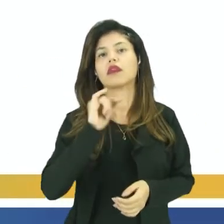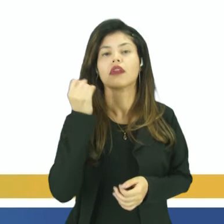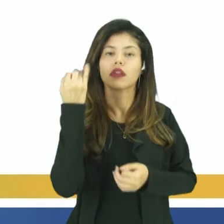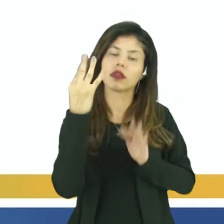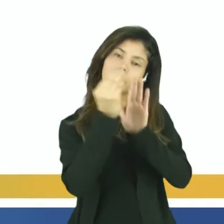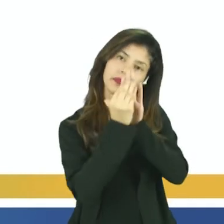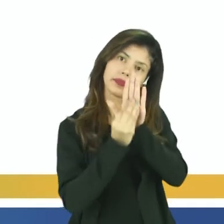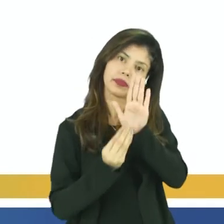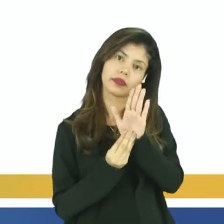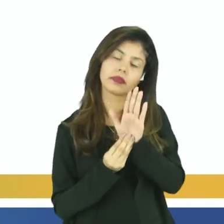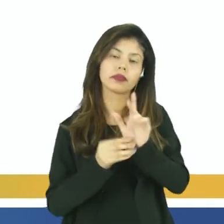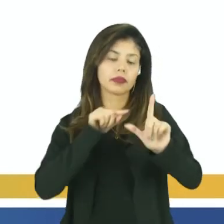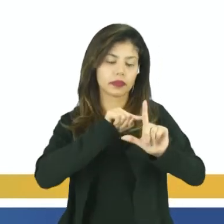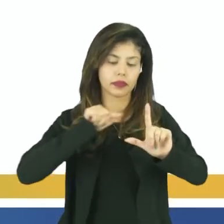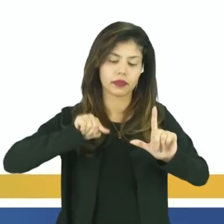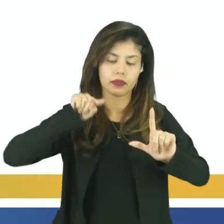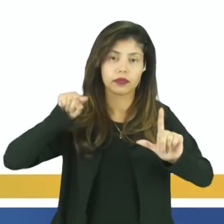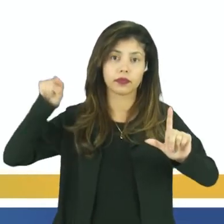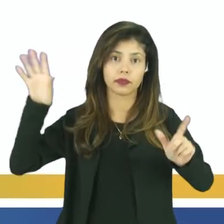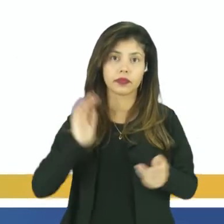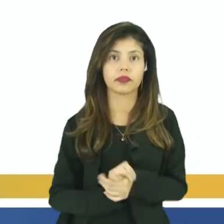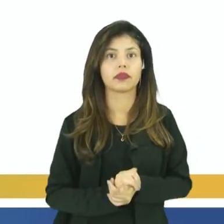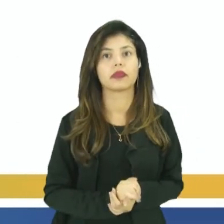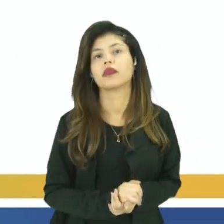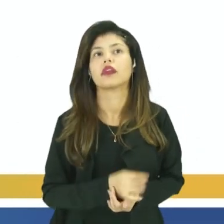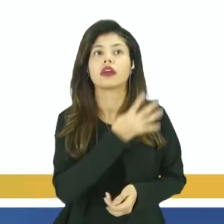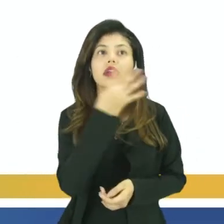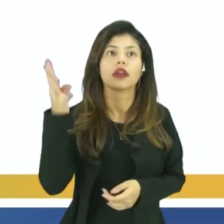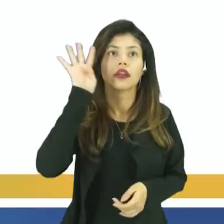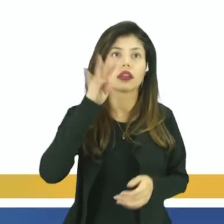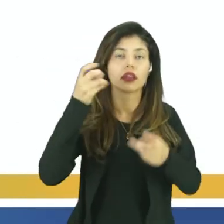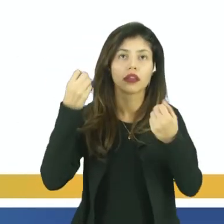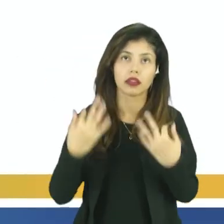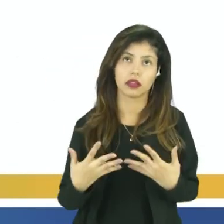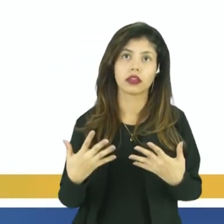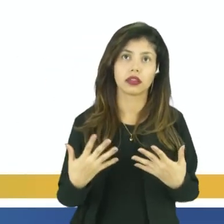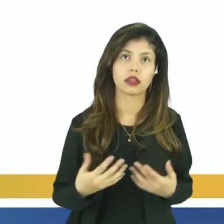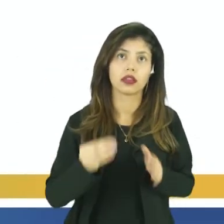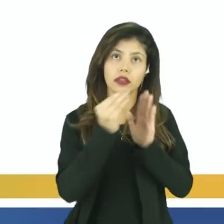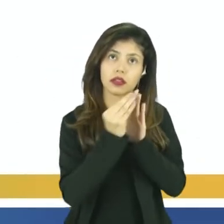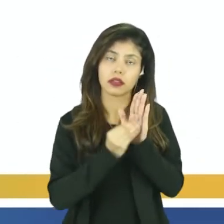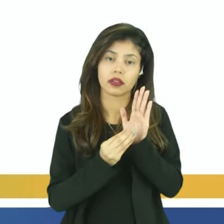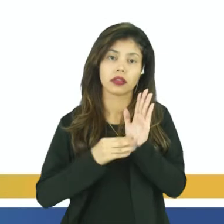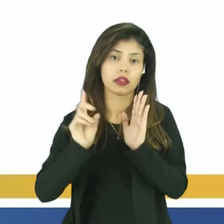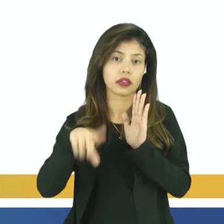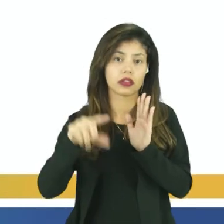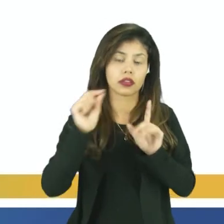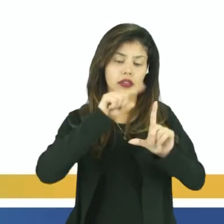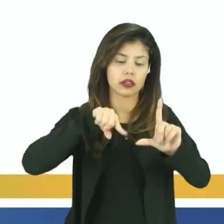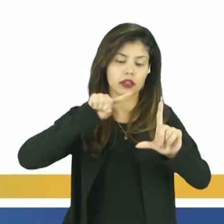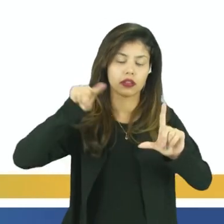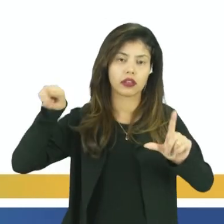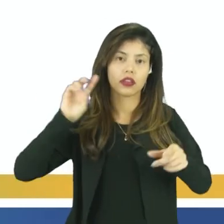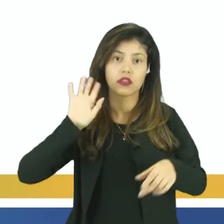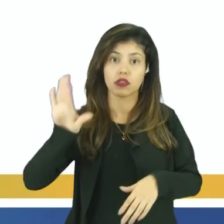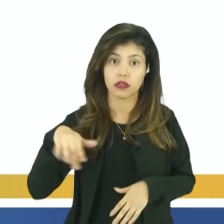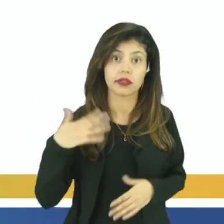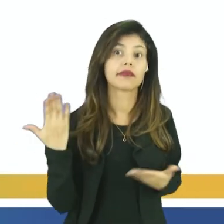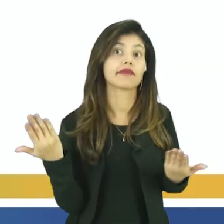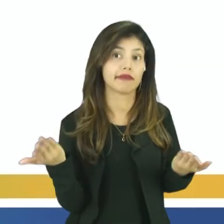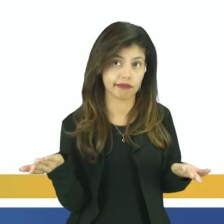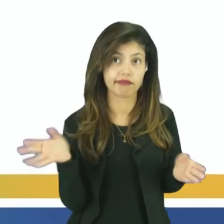dados para o gráfico. Na tabela selecionada, os dados desejados e escolha do tipo de gráfico